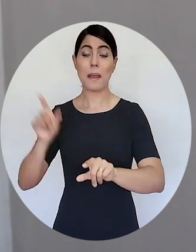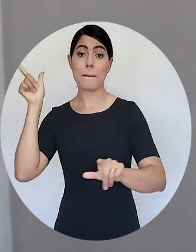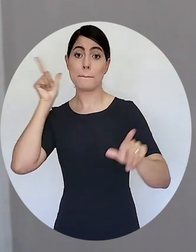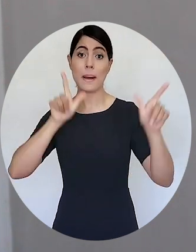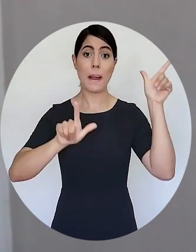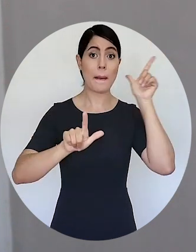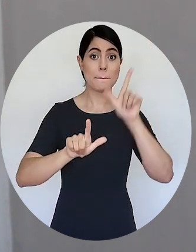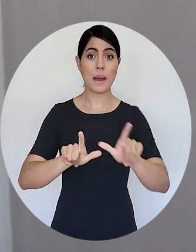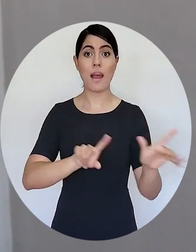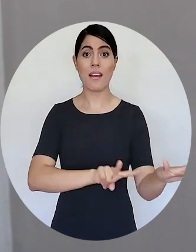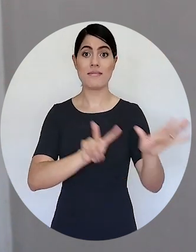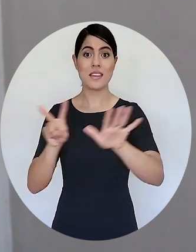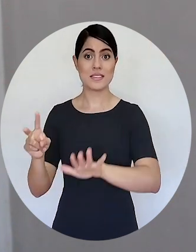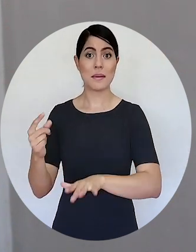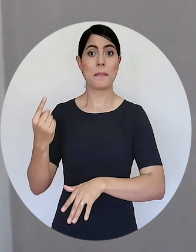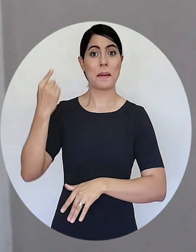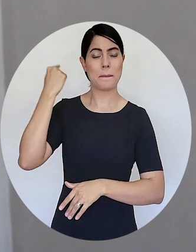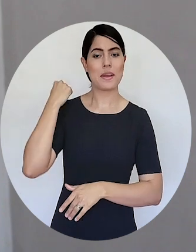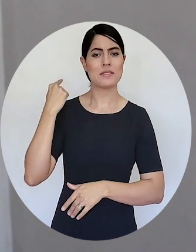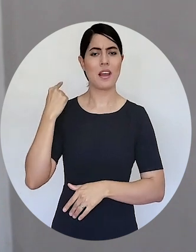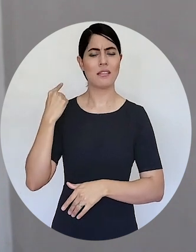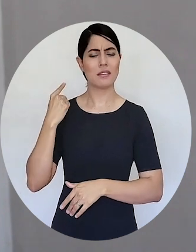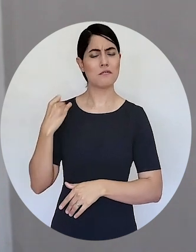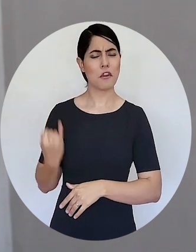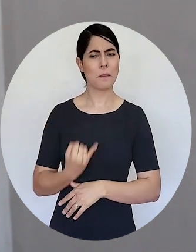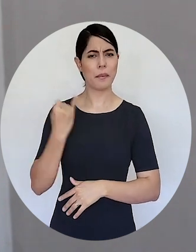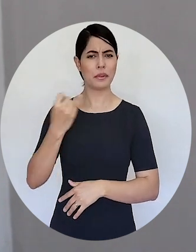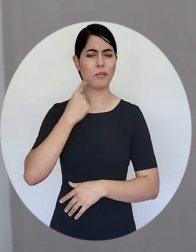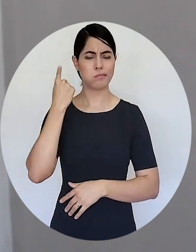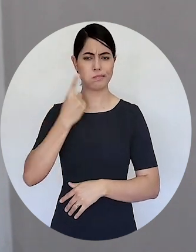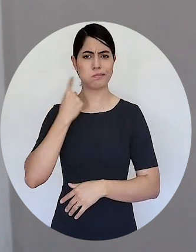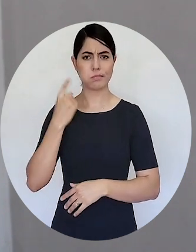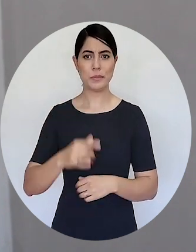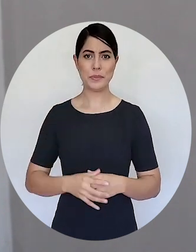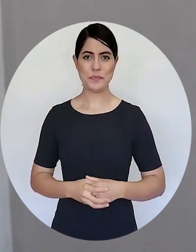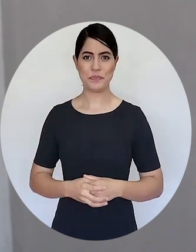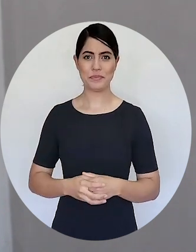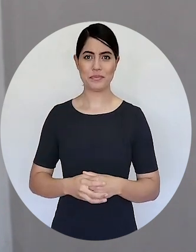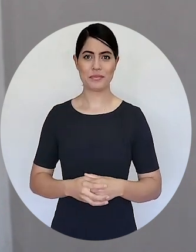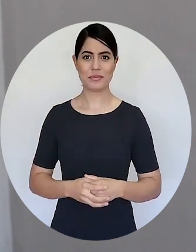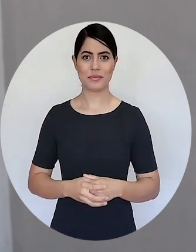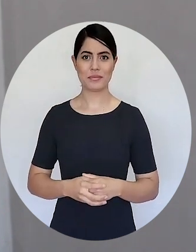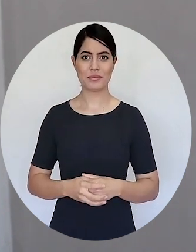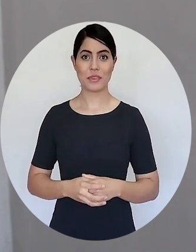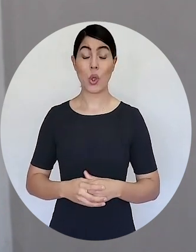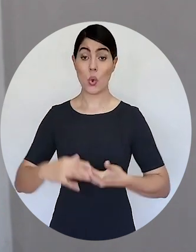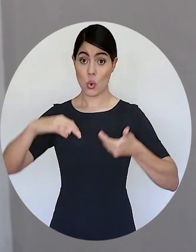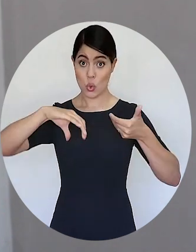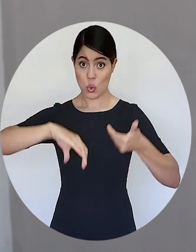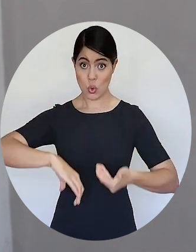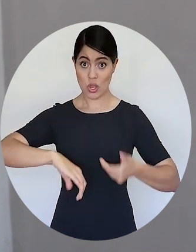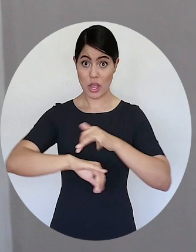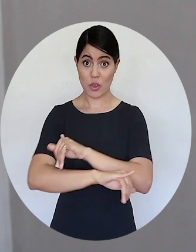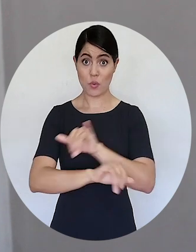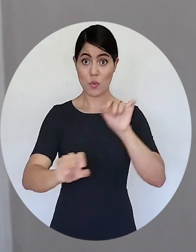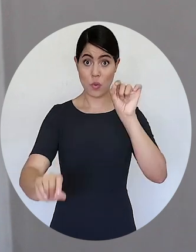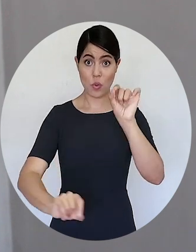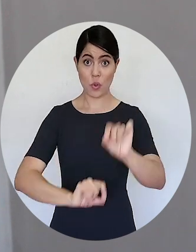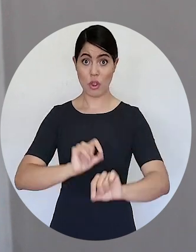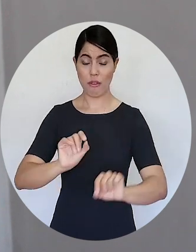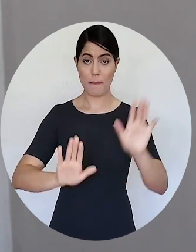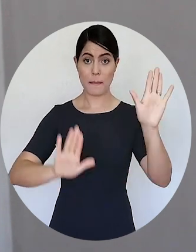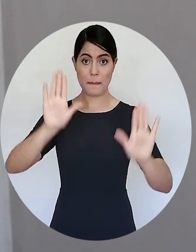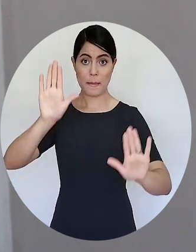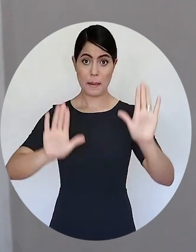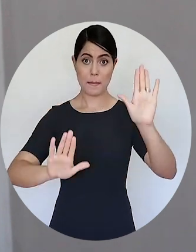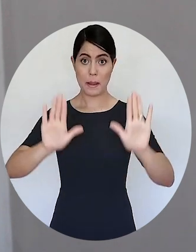conquistas das últimas semanas que beneficiaram a advocacia. O Congresso Nacional manteve a dispensa de licitação